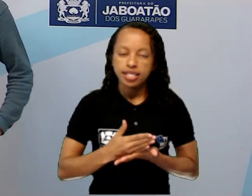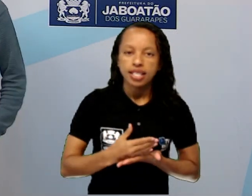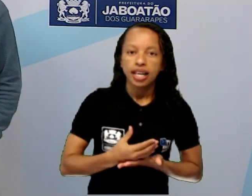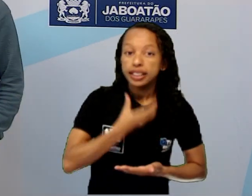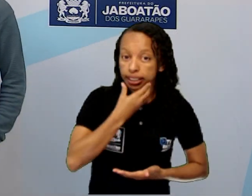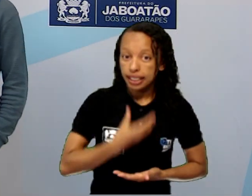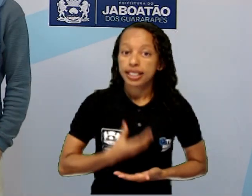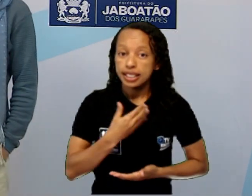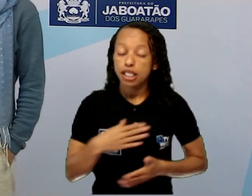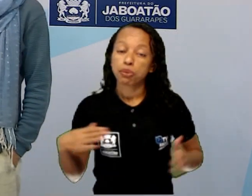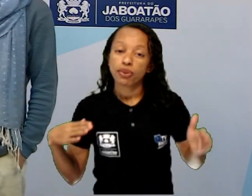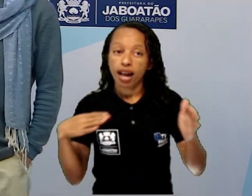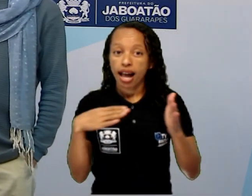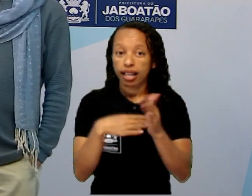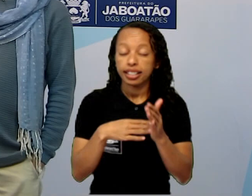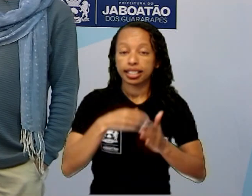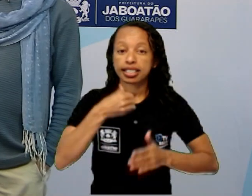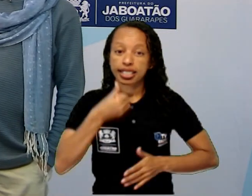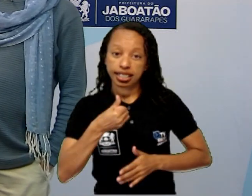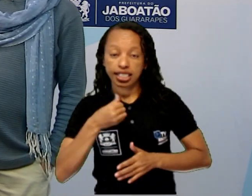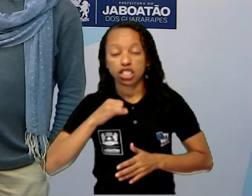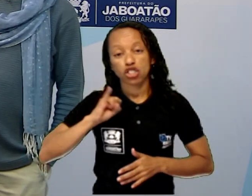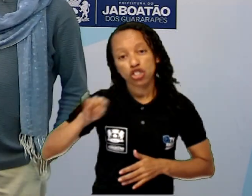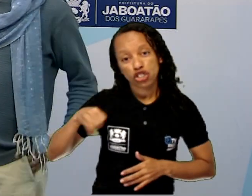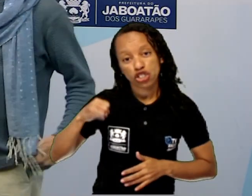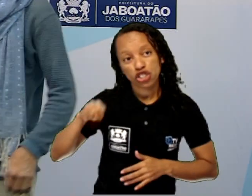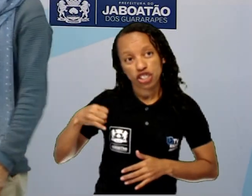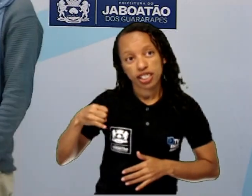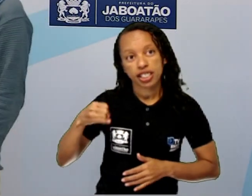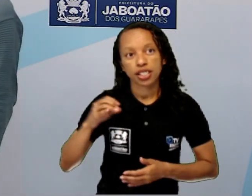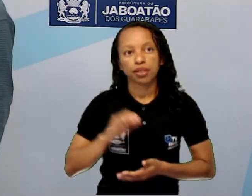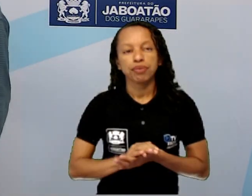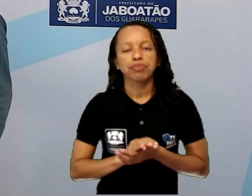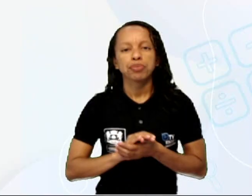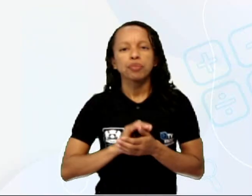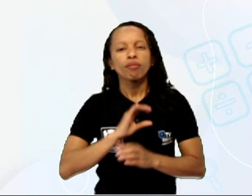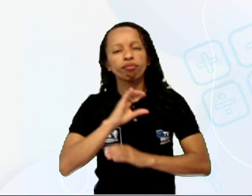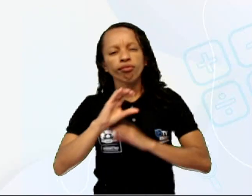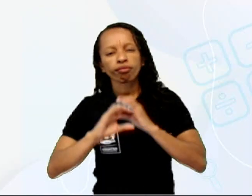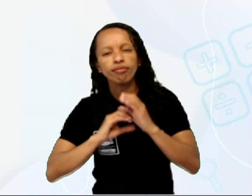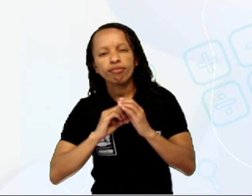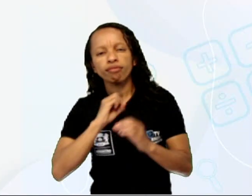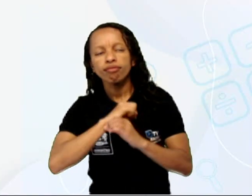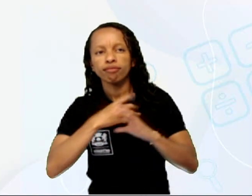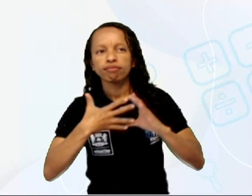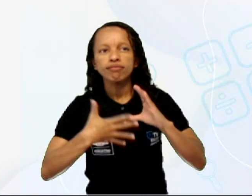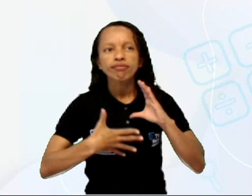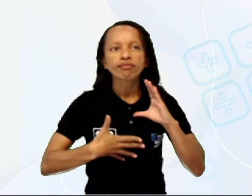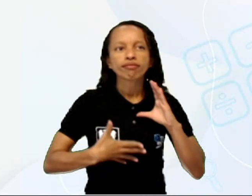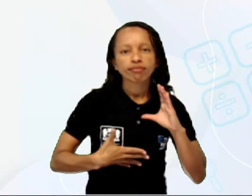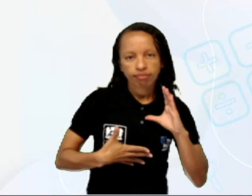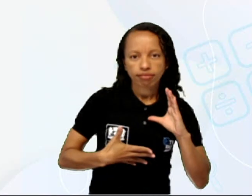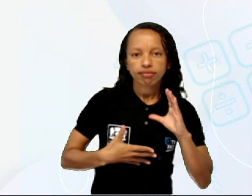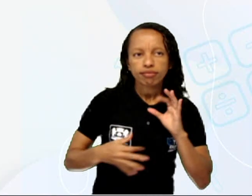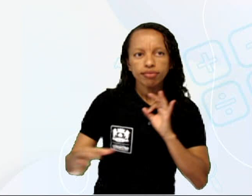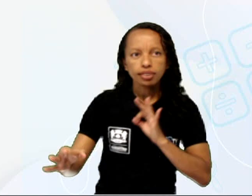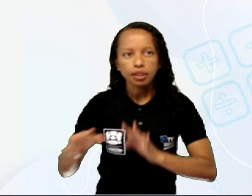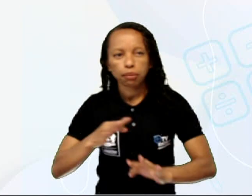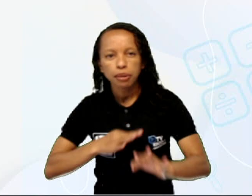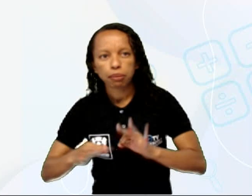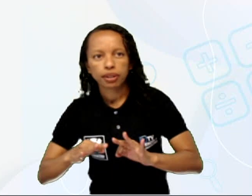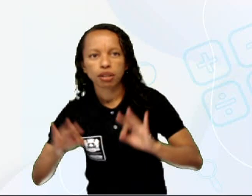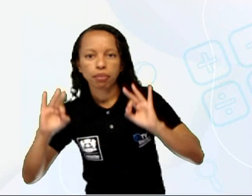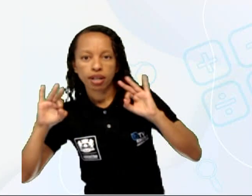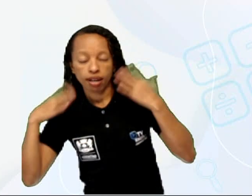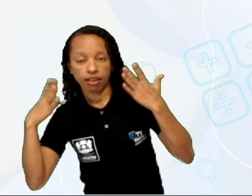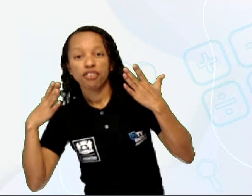de janeiro, que é o dia de Santos Reis. Esse ciclo é caracterizado porque com a preparação para as festas de